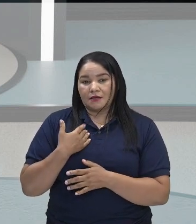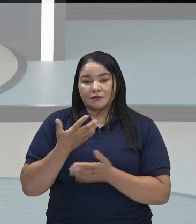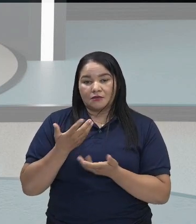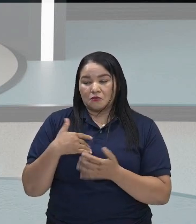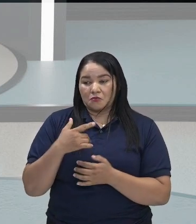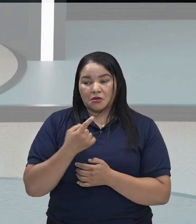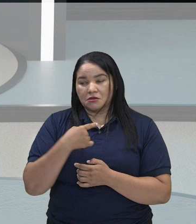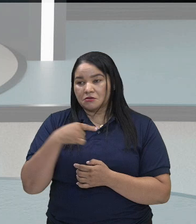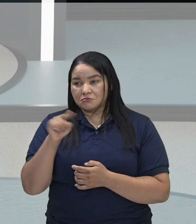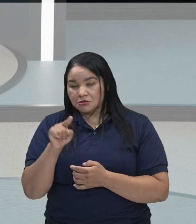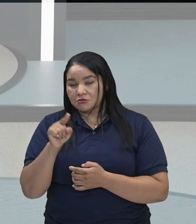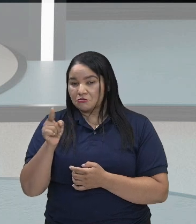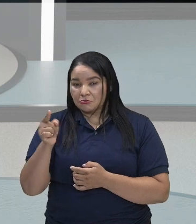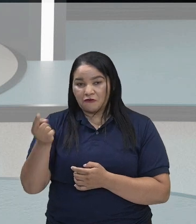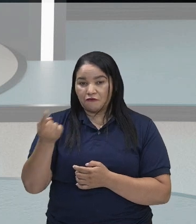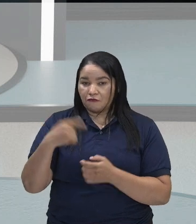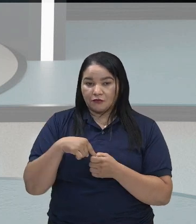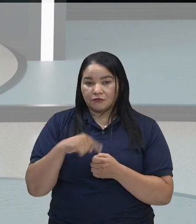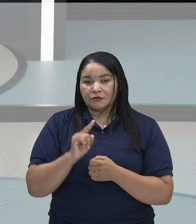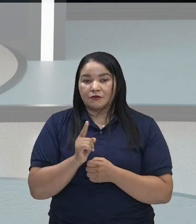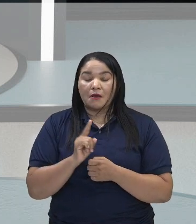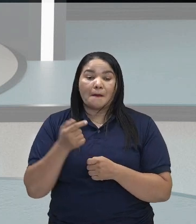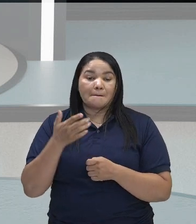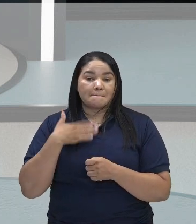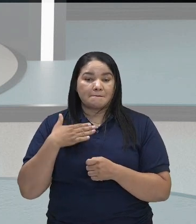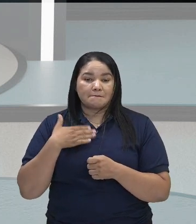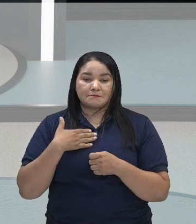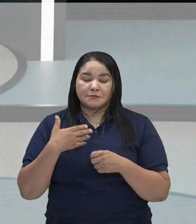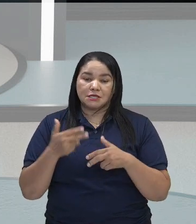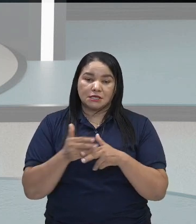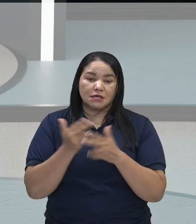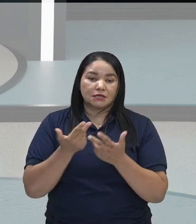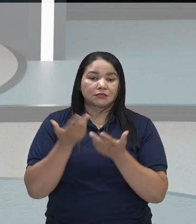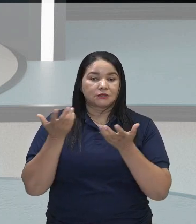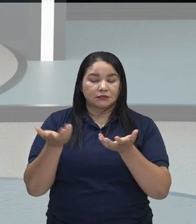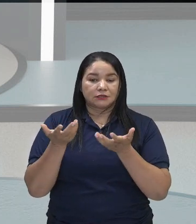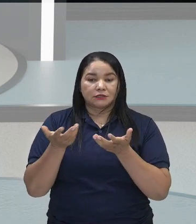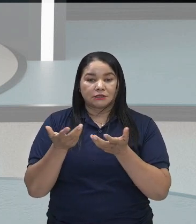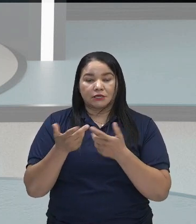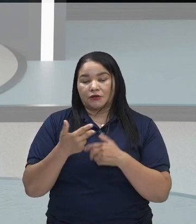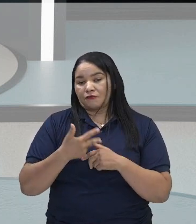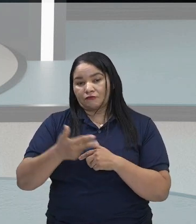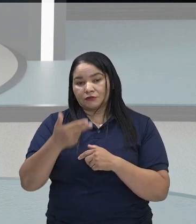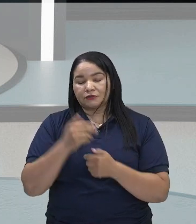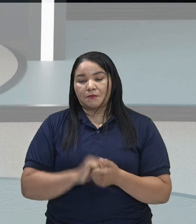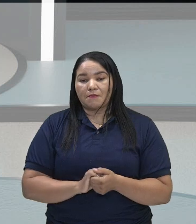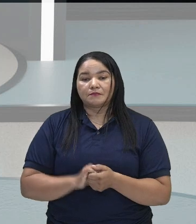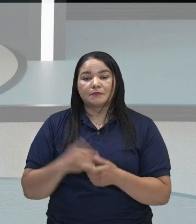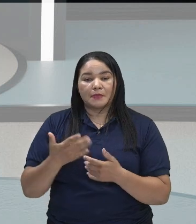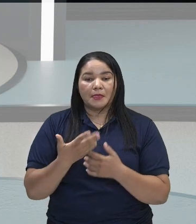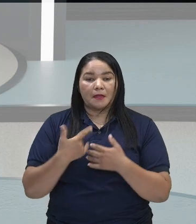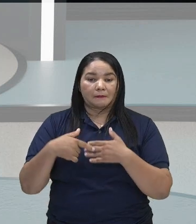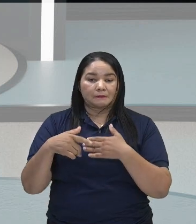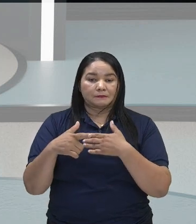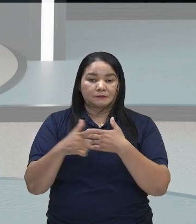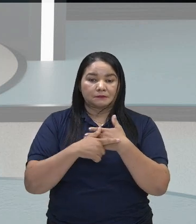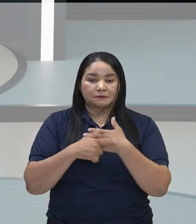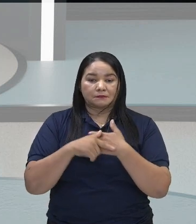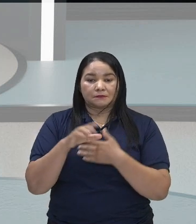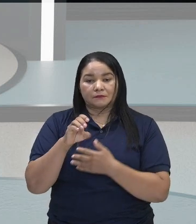ir nem vir, a minha raça quer passar. É um texto de Cecília Meirelles.